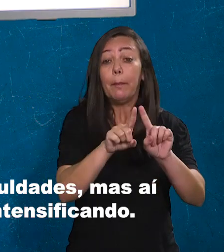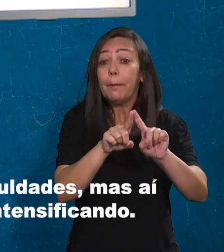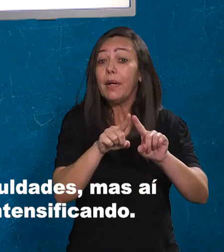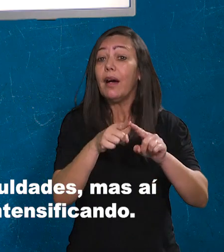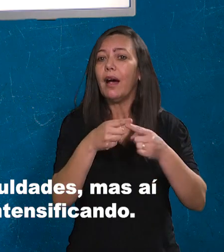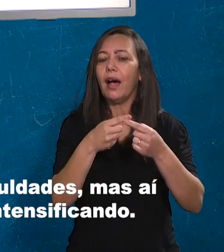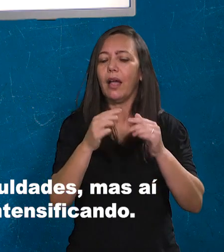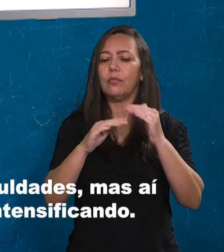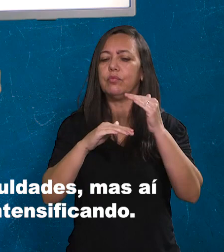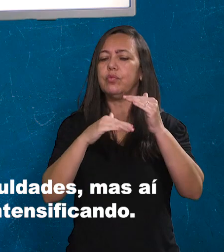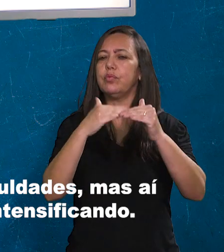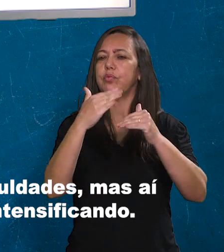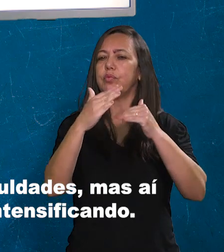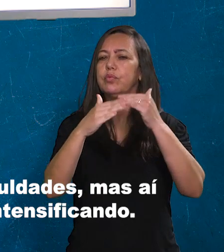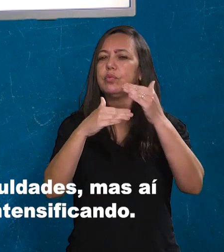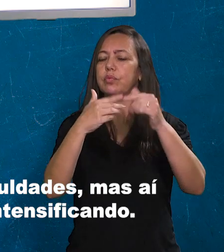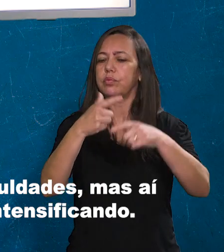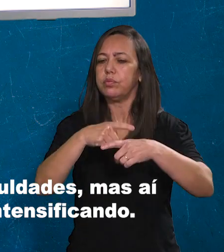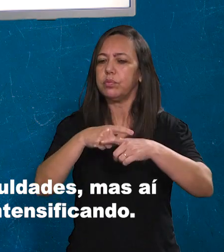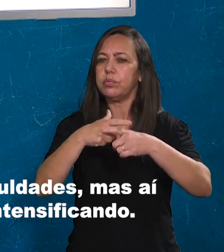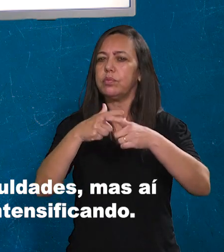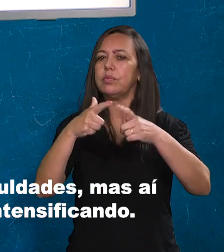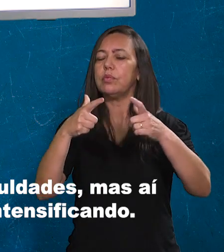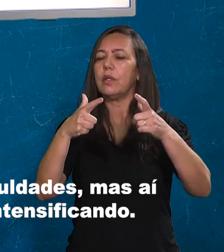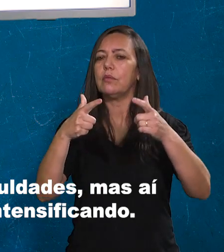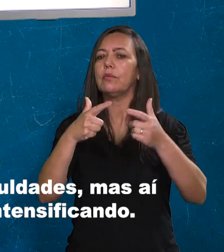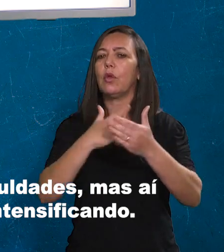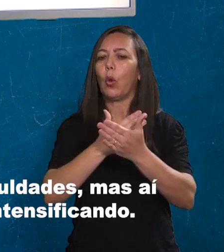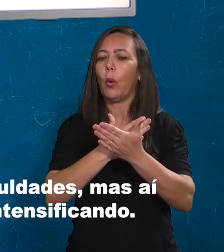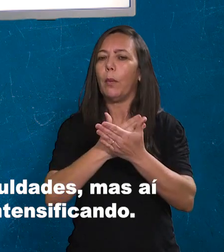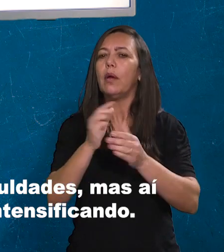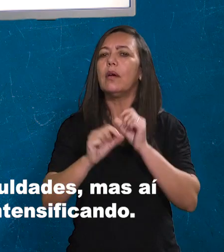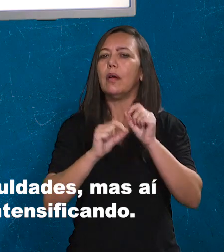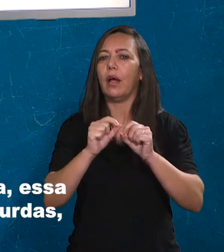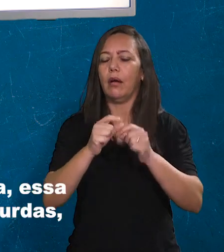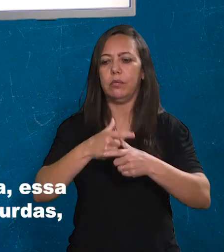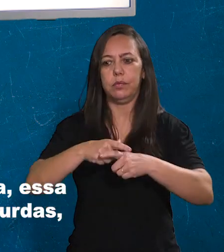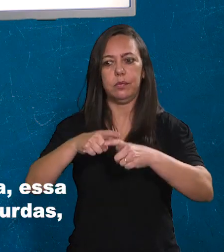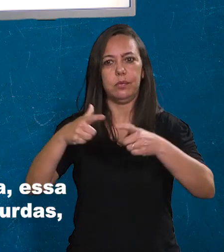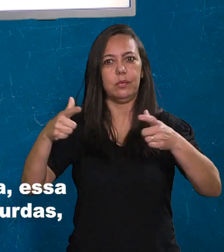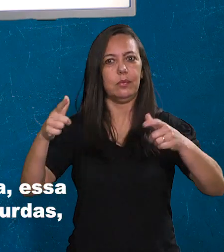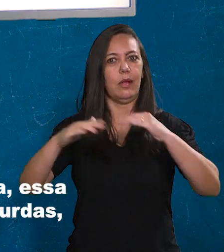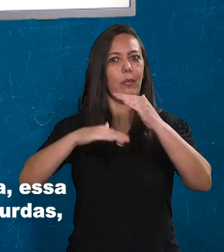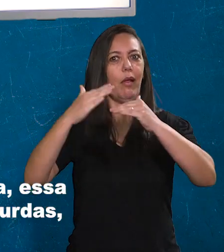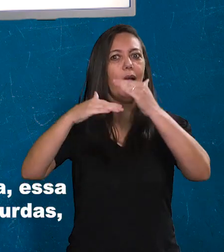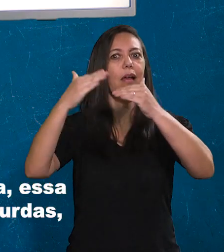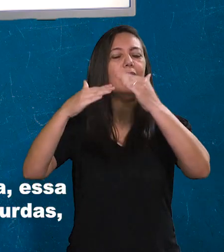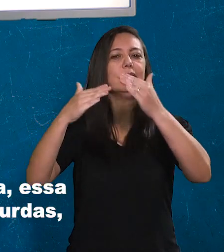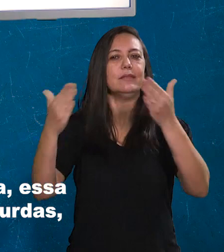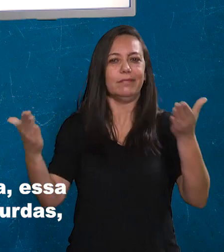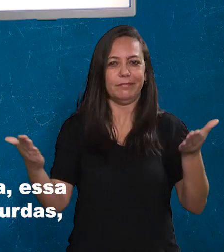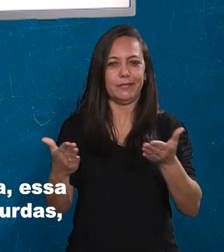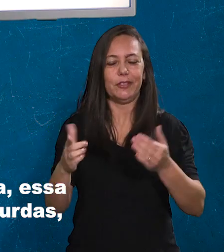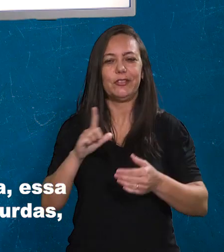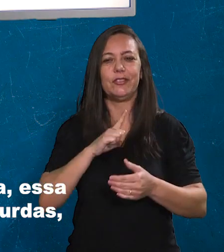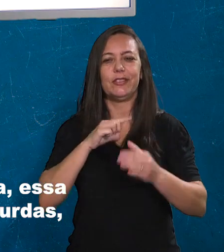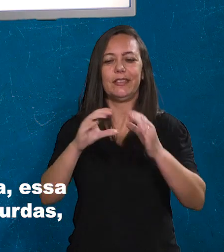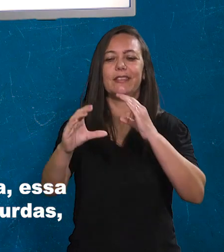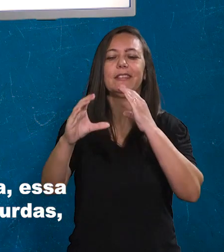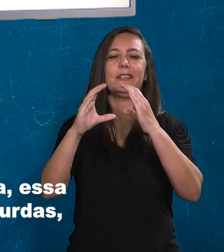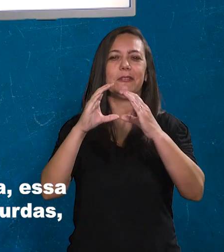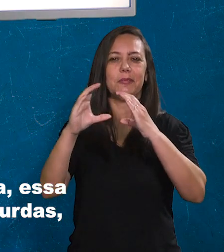com o passar do tempo, isso foi cada vez mais se intensificando. E hoje a gente tem essa